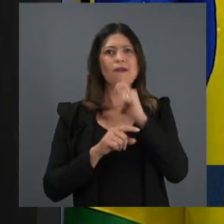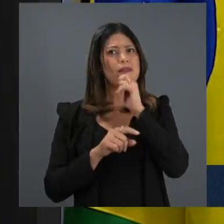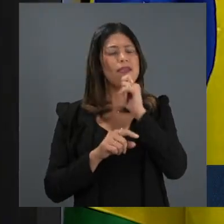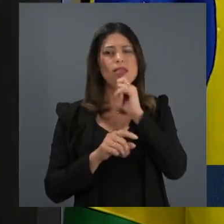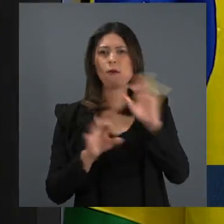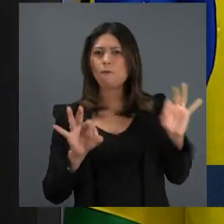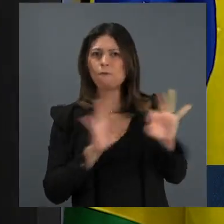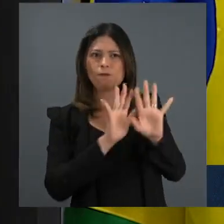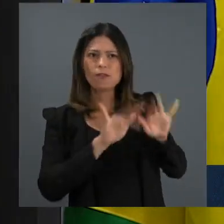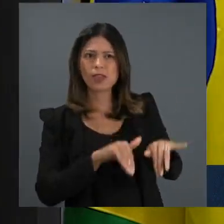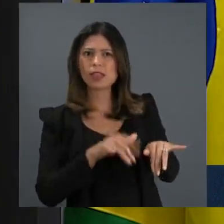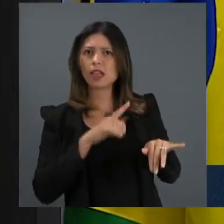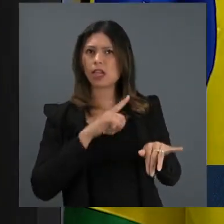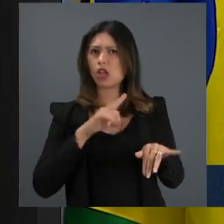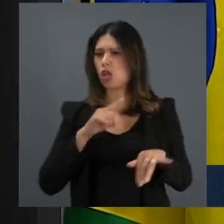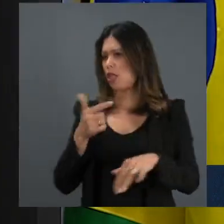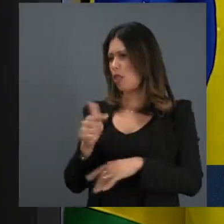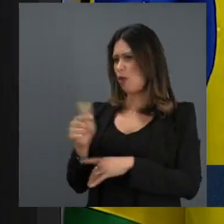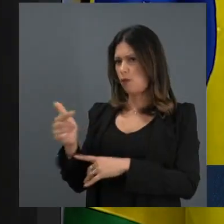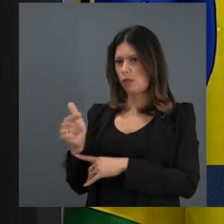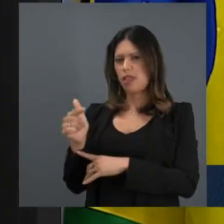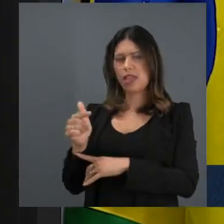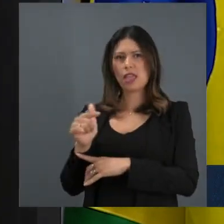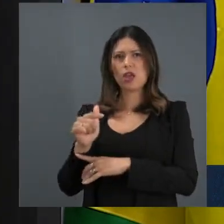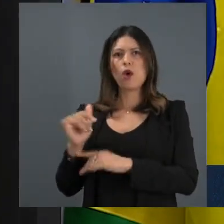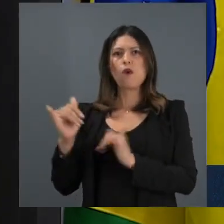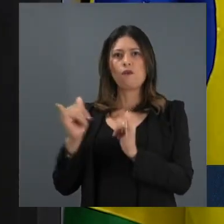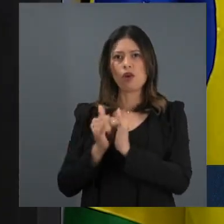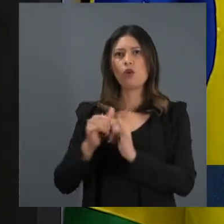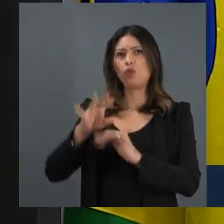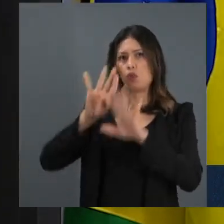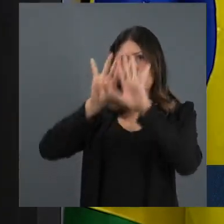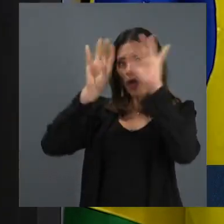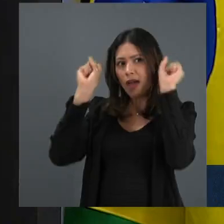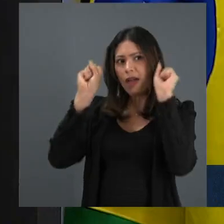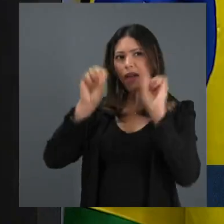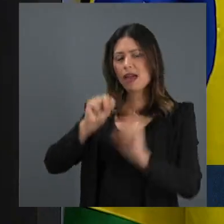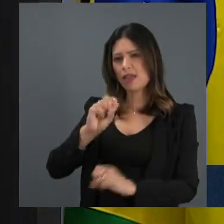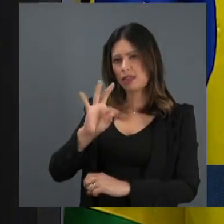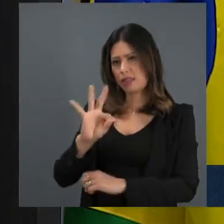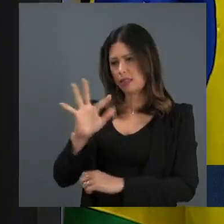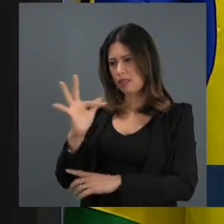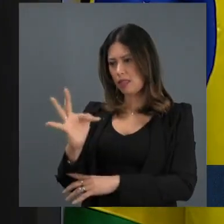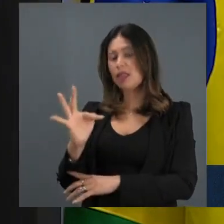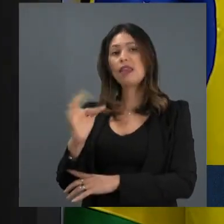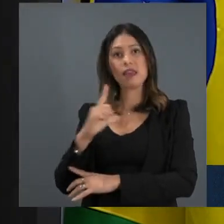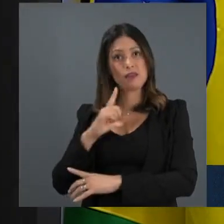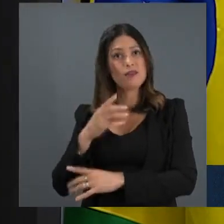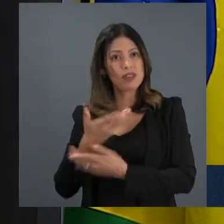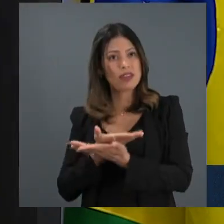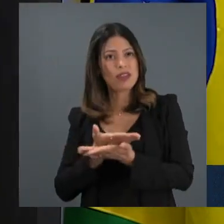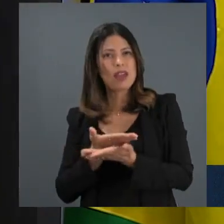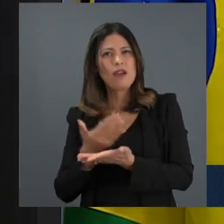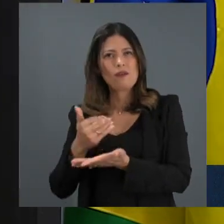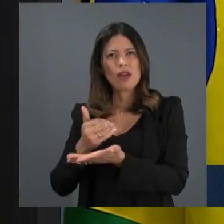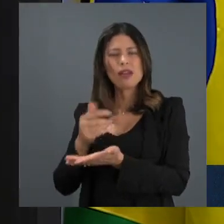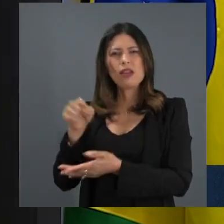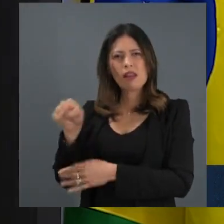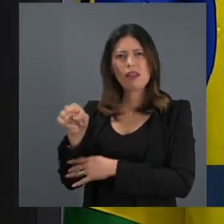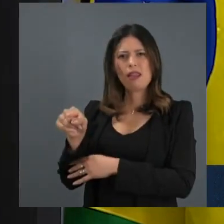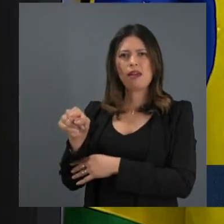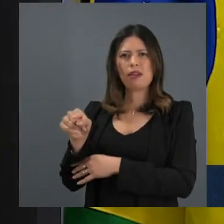o foro no STF, que estão sendo arrolados para lá e que estão